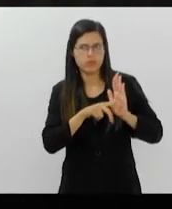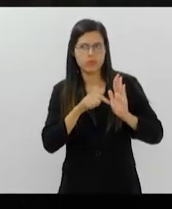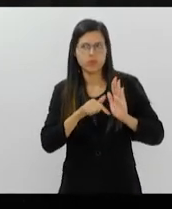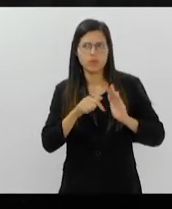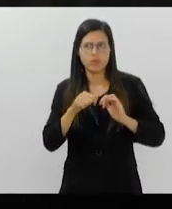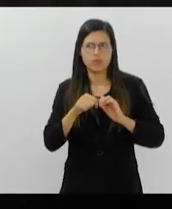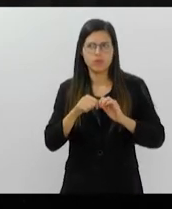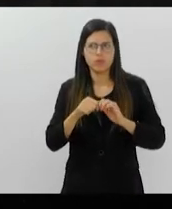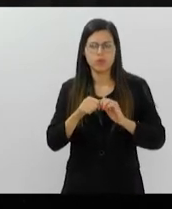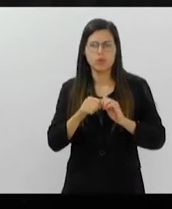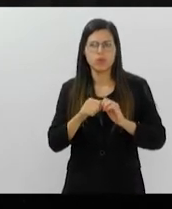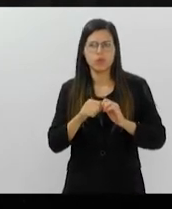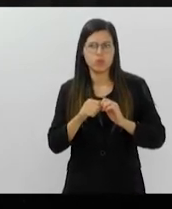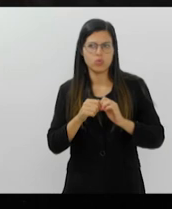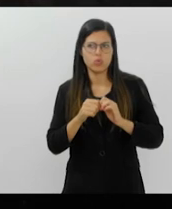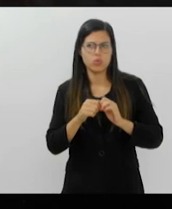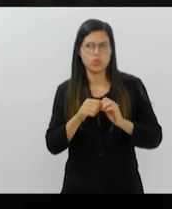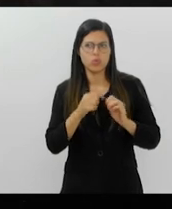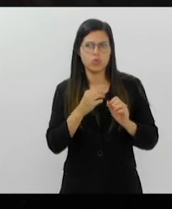para o quadriênio